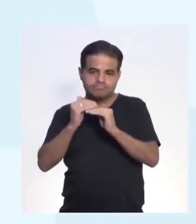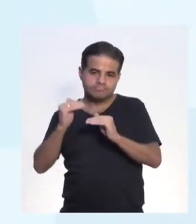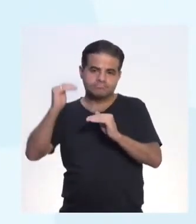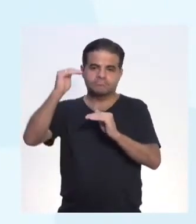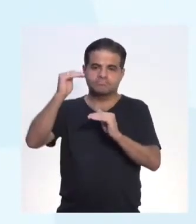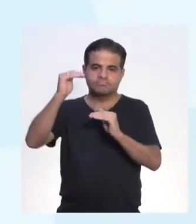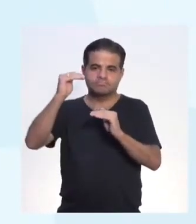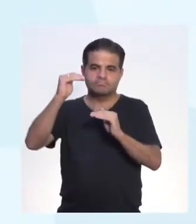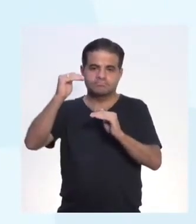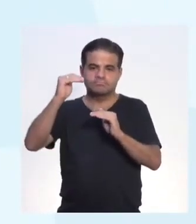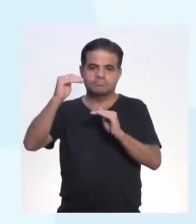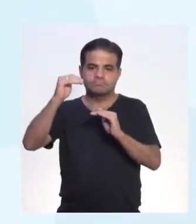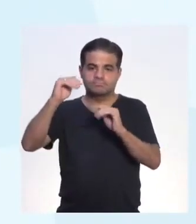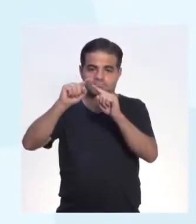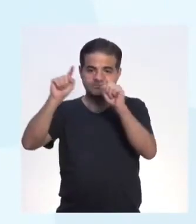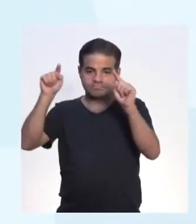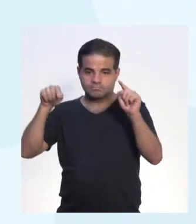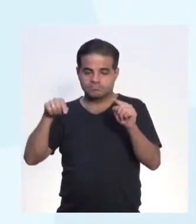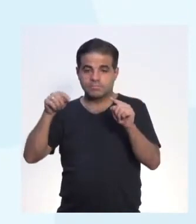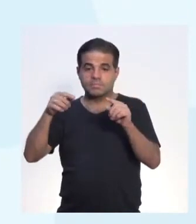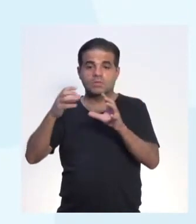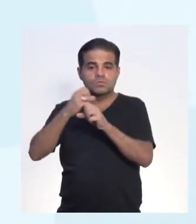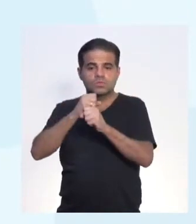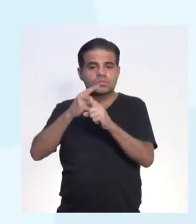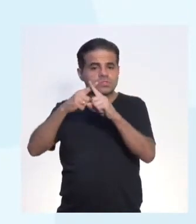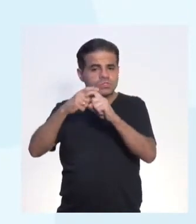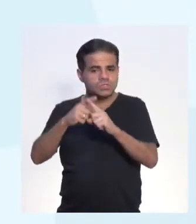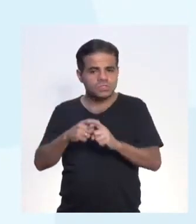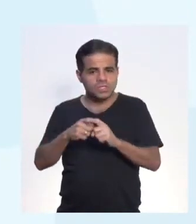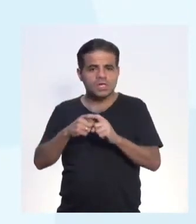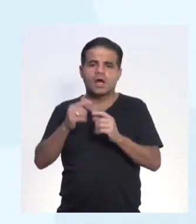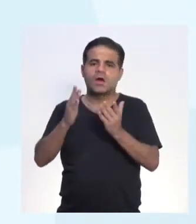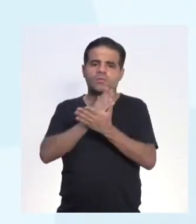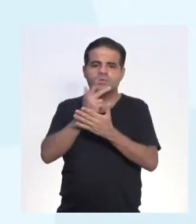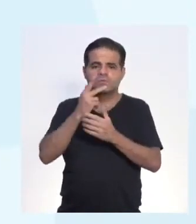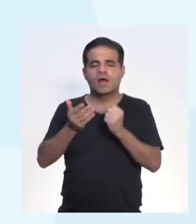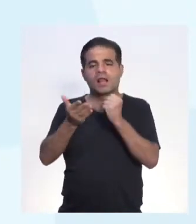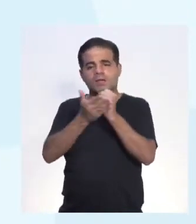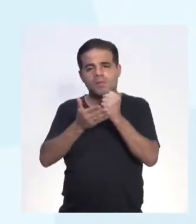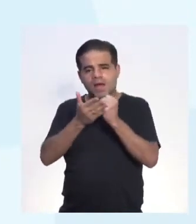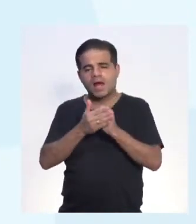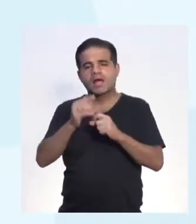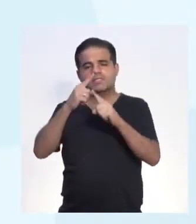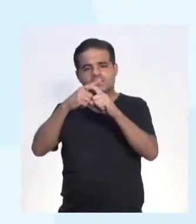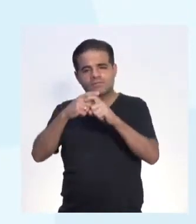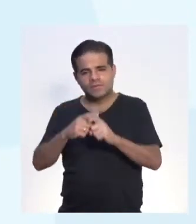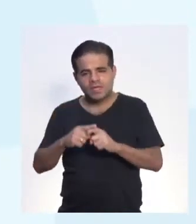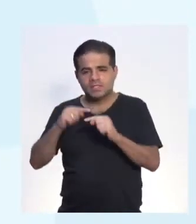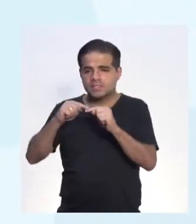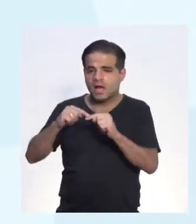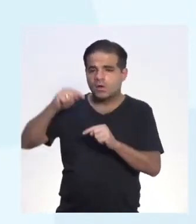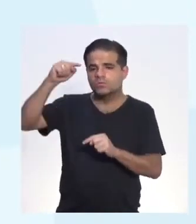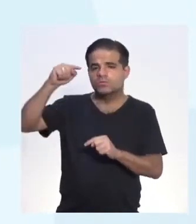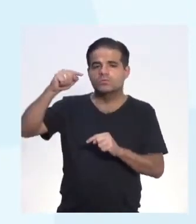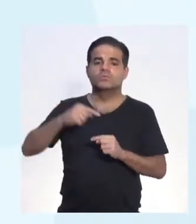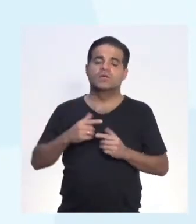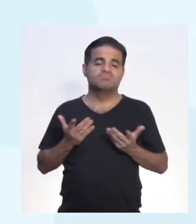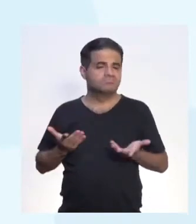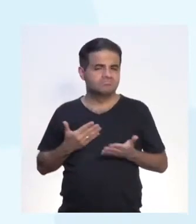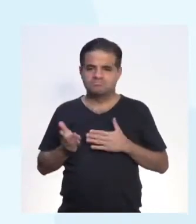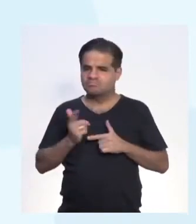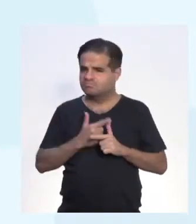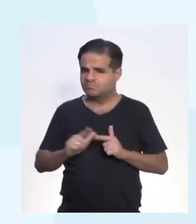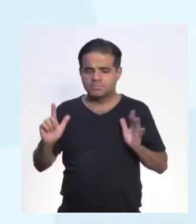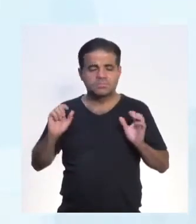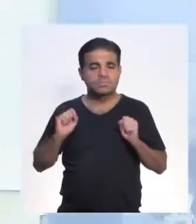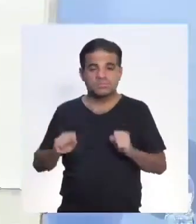maior pela medida do seu lado menor. Tem gente que chama isso de base vezes altura, lado vezes lado. Não tem problema.